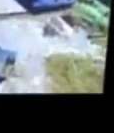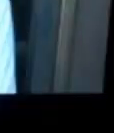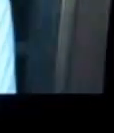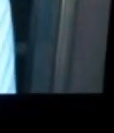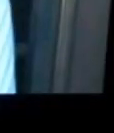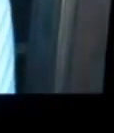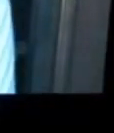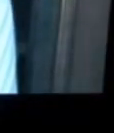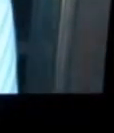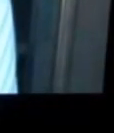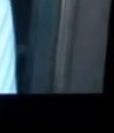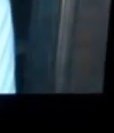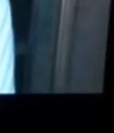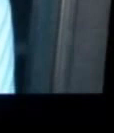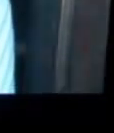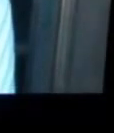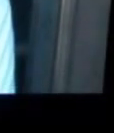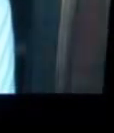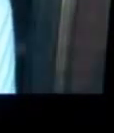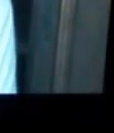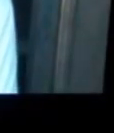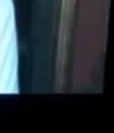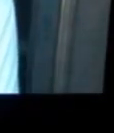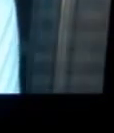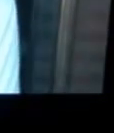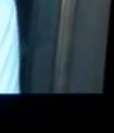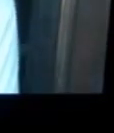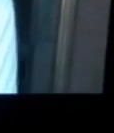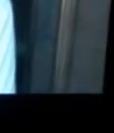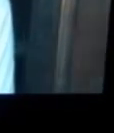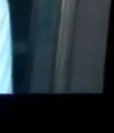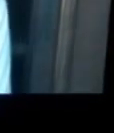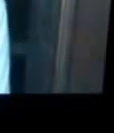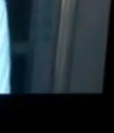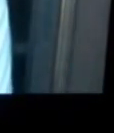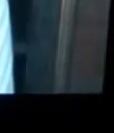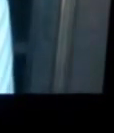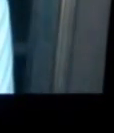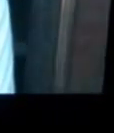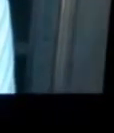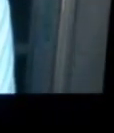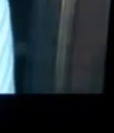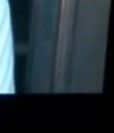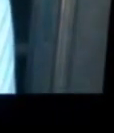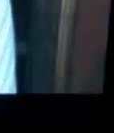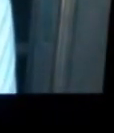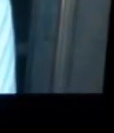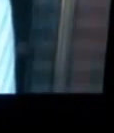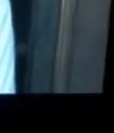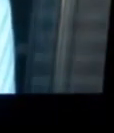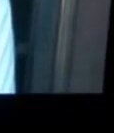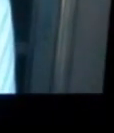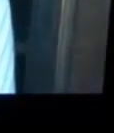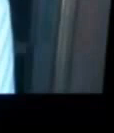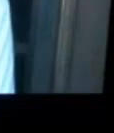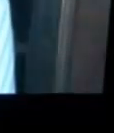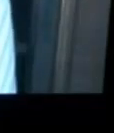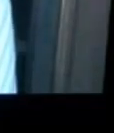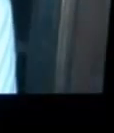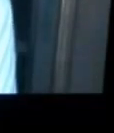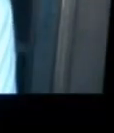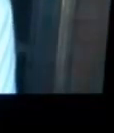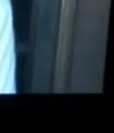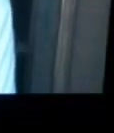cidade. Essa é uma rota que teria que ser não uma rota alternativa, mas a rota obrigatória para nós ter uma circulação